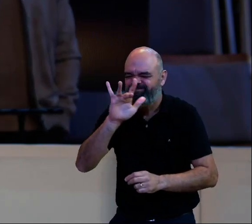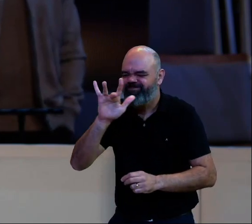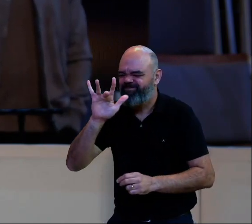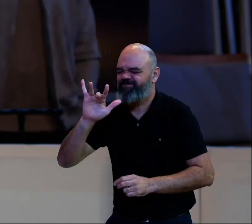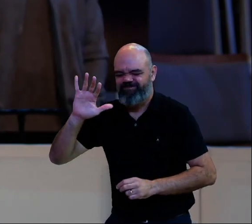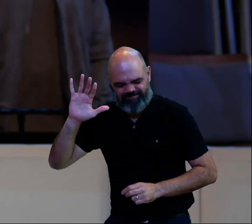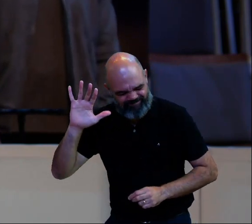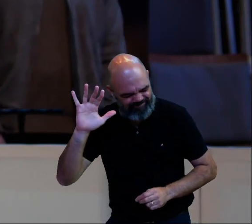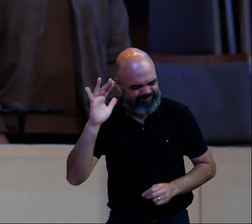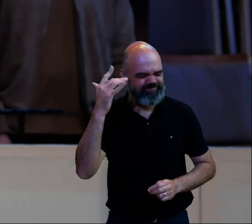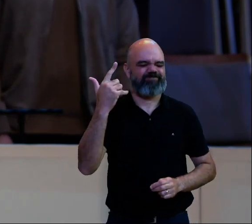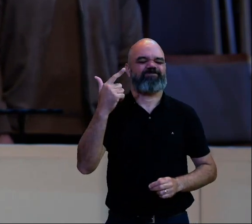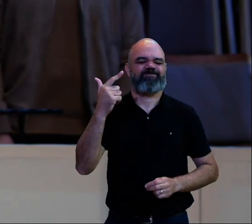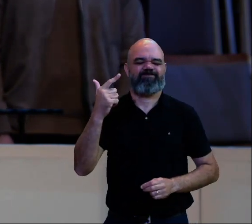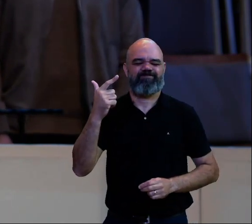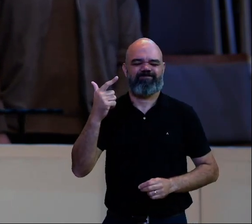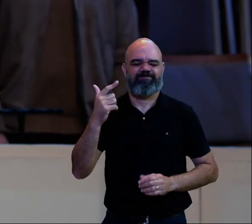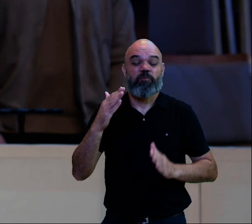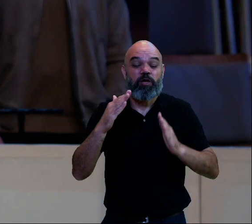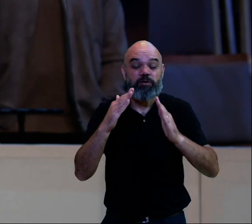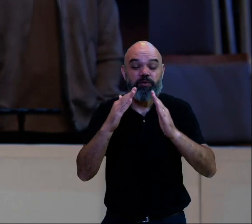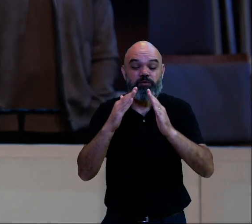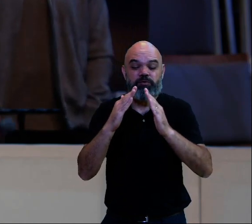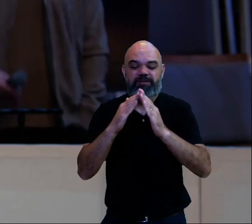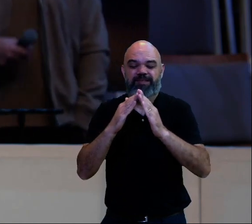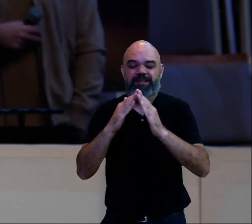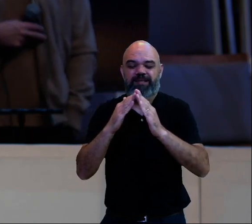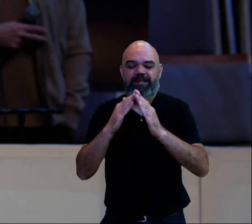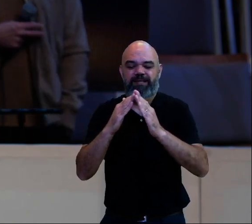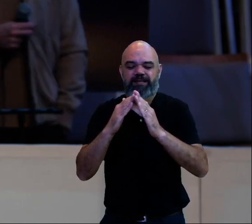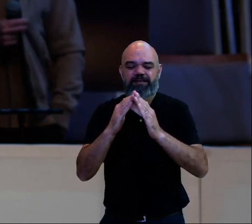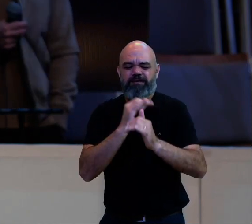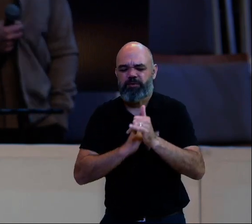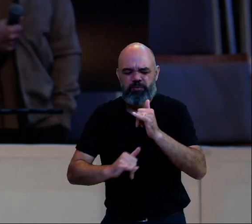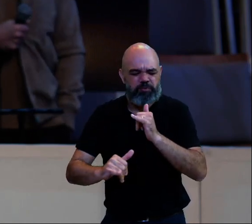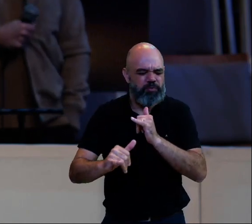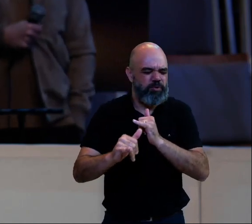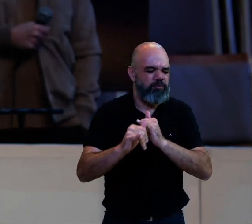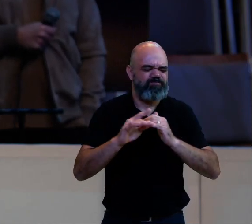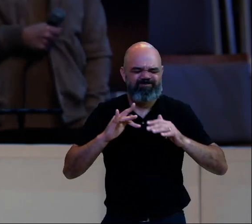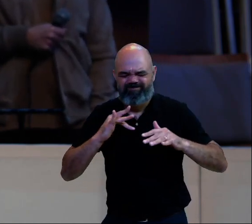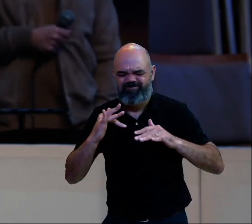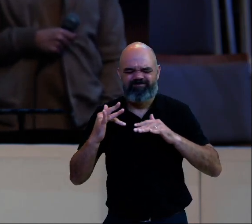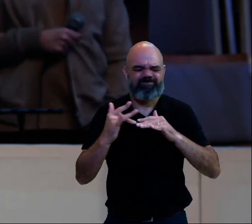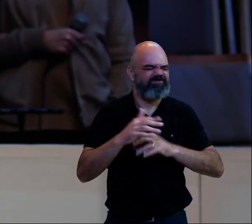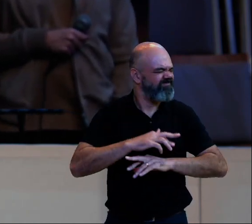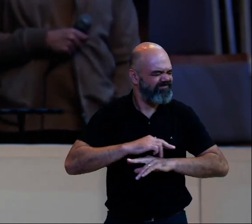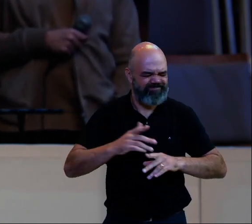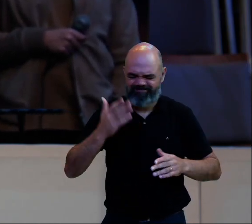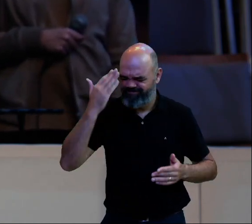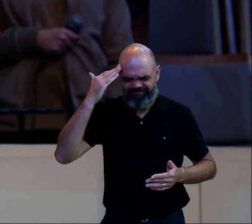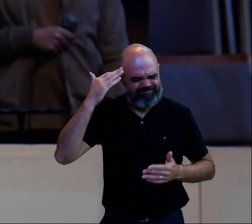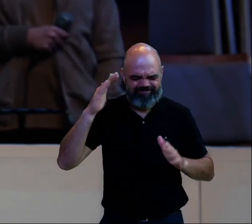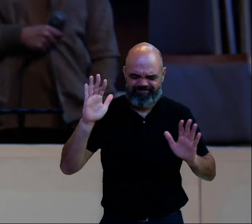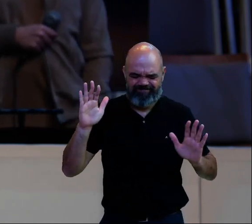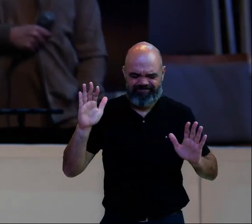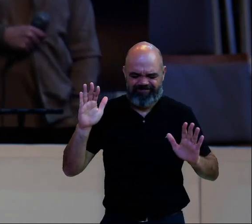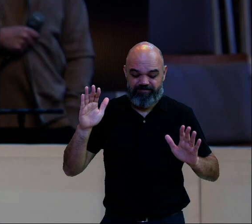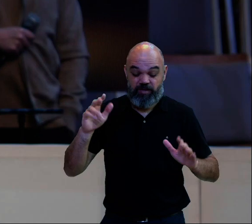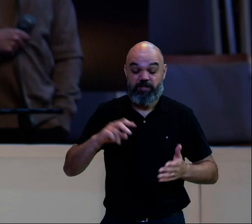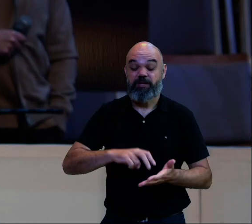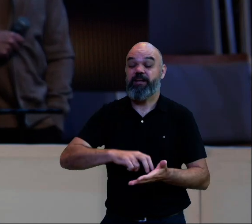aqui, com aqueles que estão em casa, aqueles que estão ouvindo pelo rádio, de diferentes maneiras, que nesta